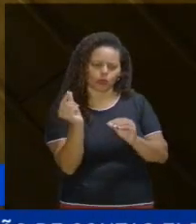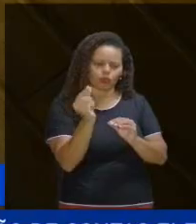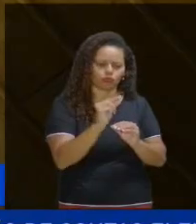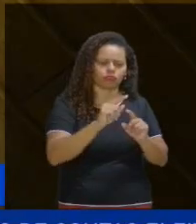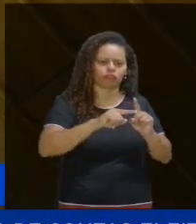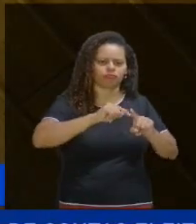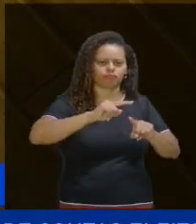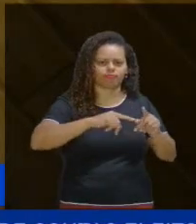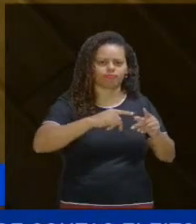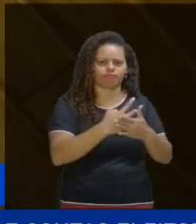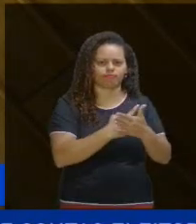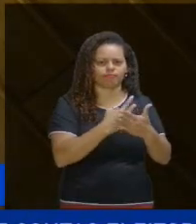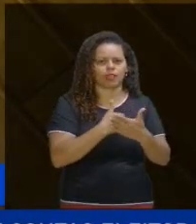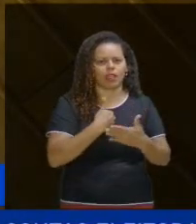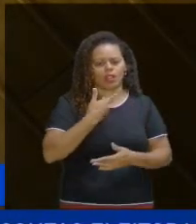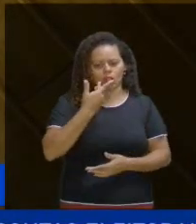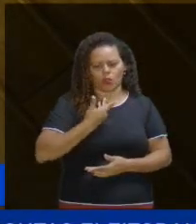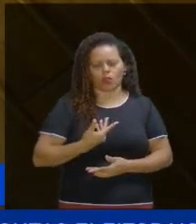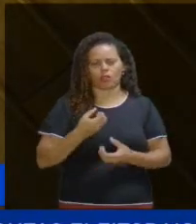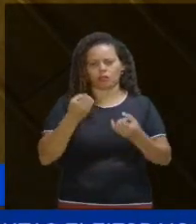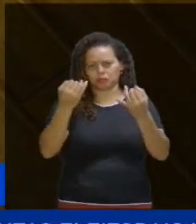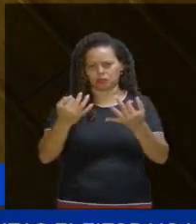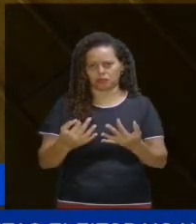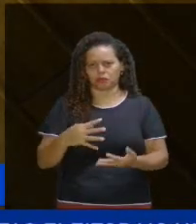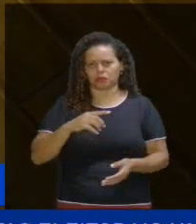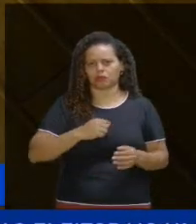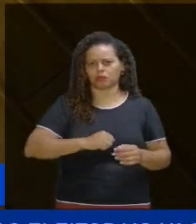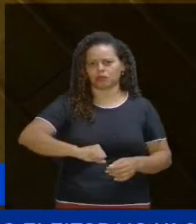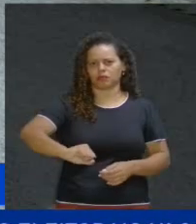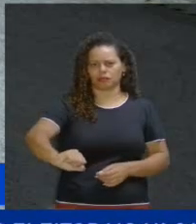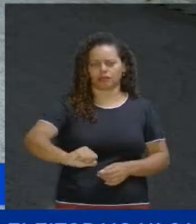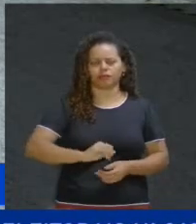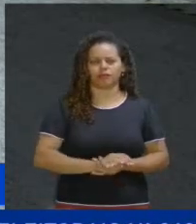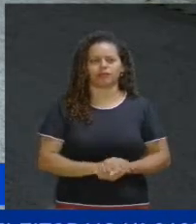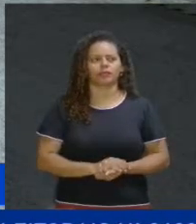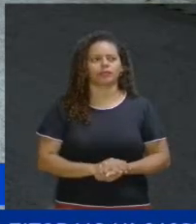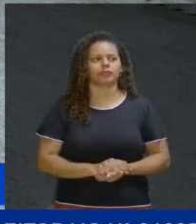então candidato. É o que se requer nesta defesa.